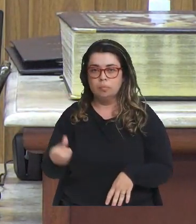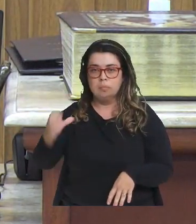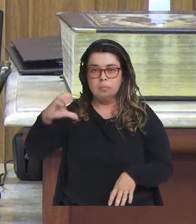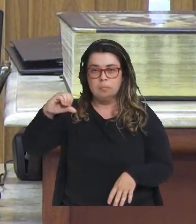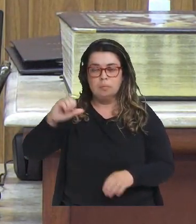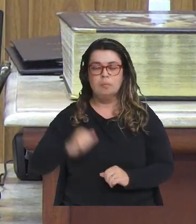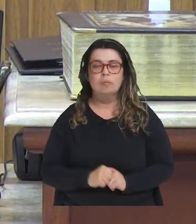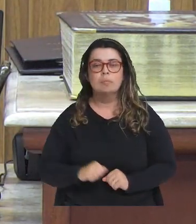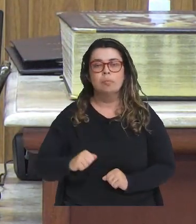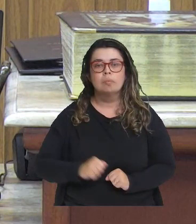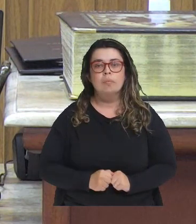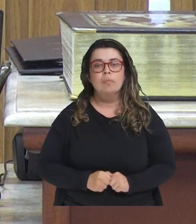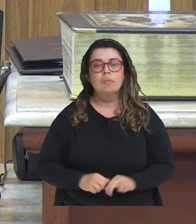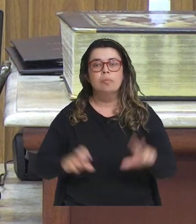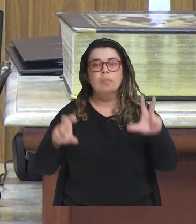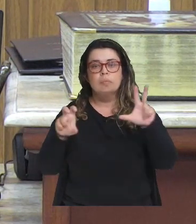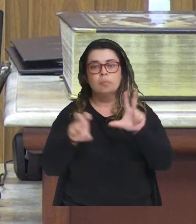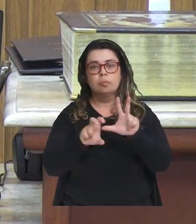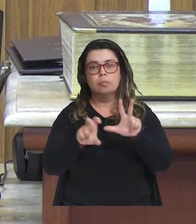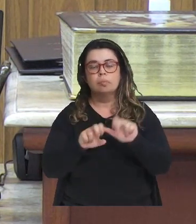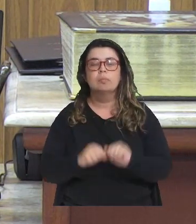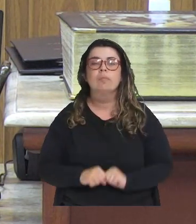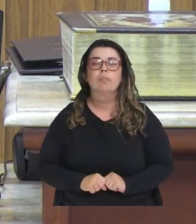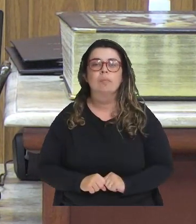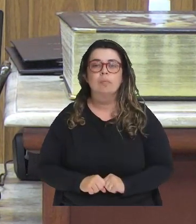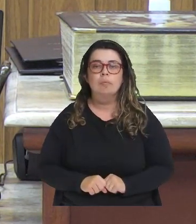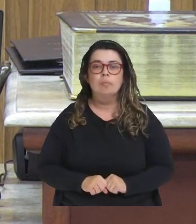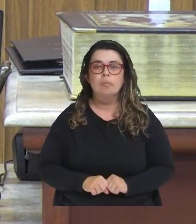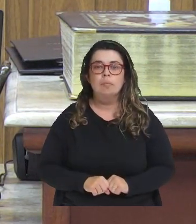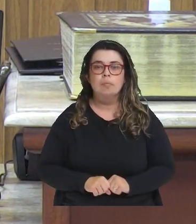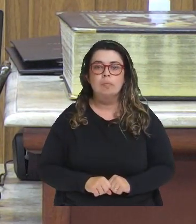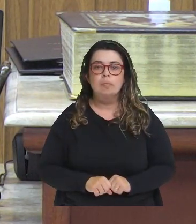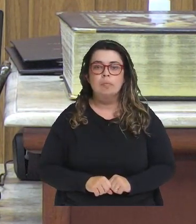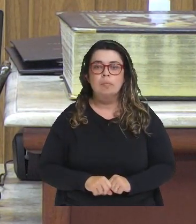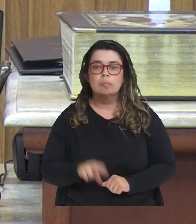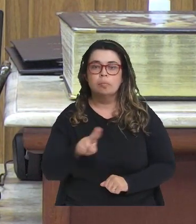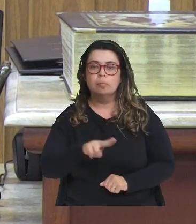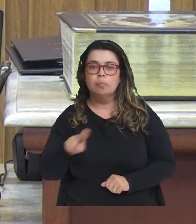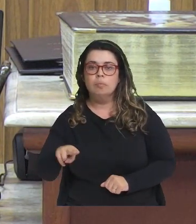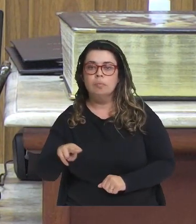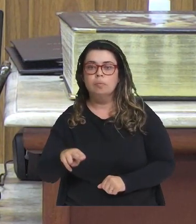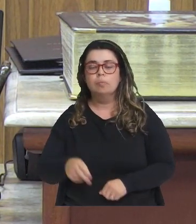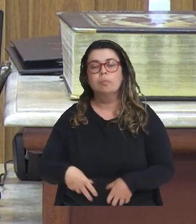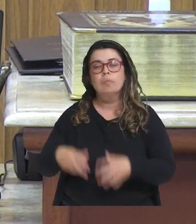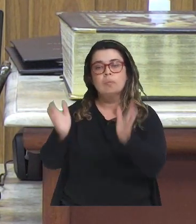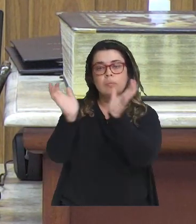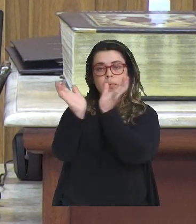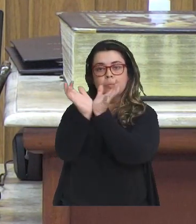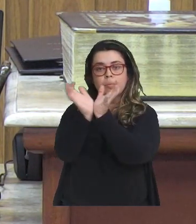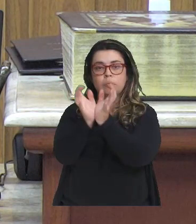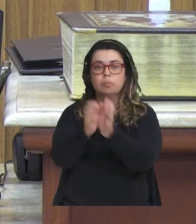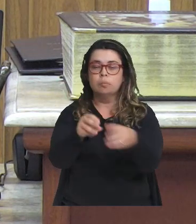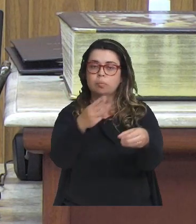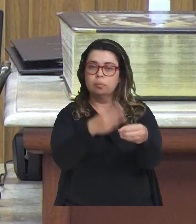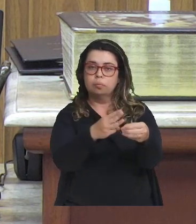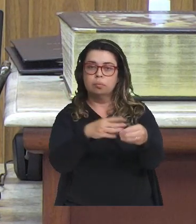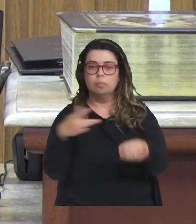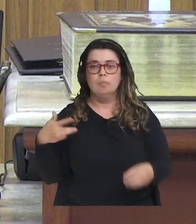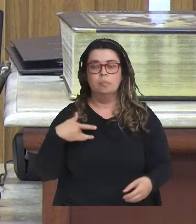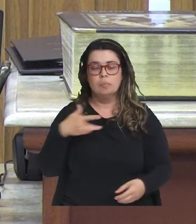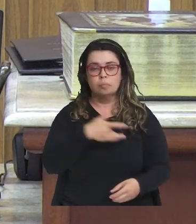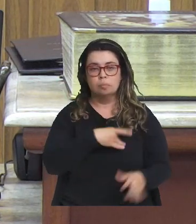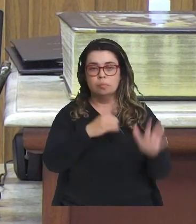8.869/2022 do Poder Executivo. Dispõe sobre nomeação do Conselho Municipal de Saúde no município de Assis. Decreto